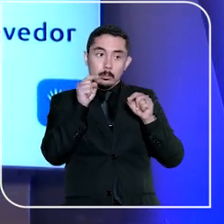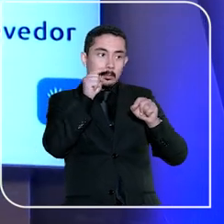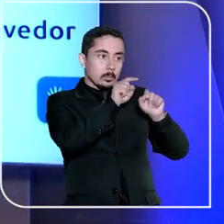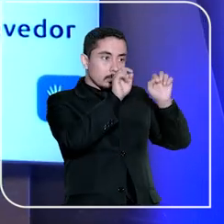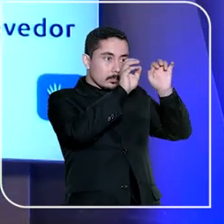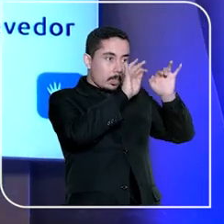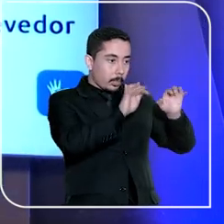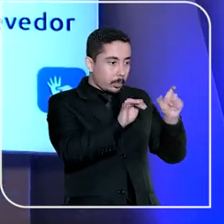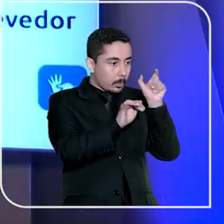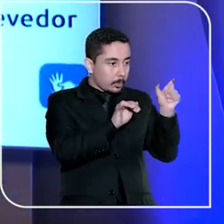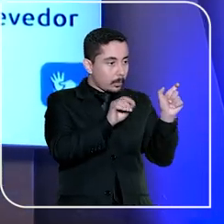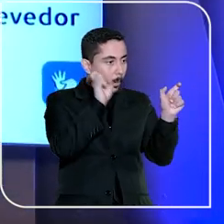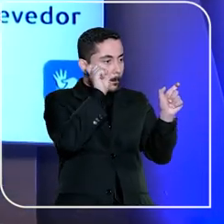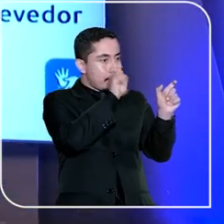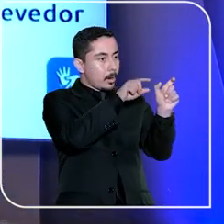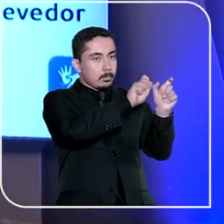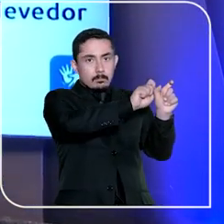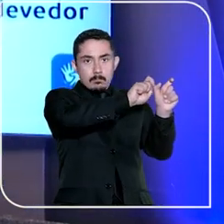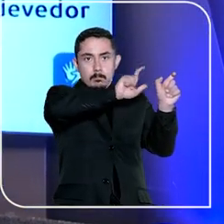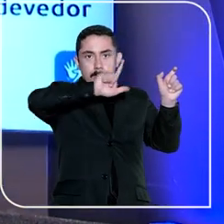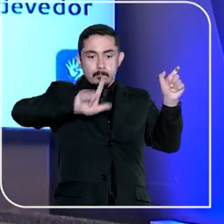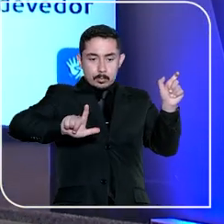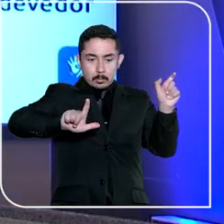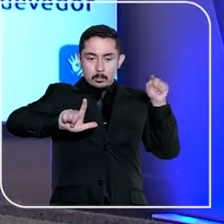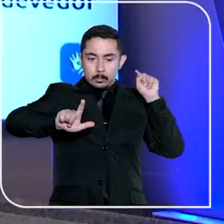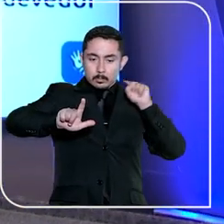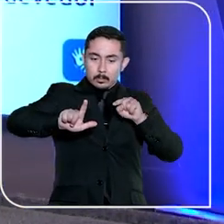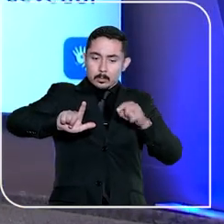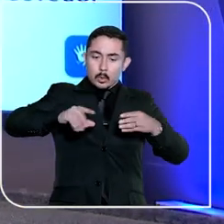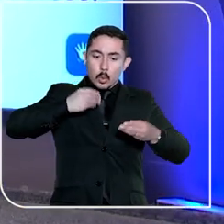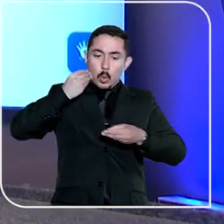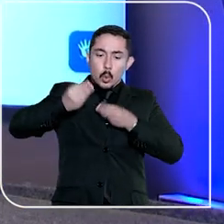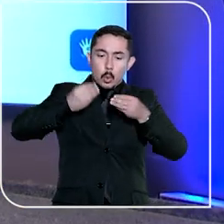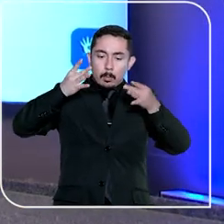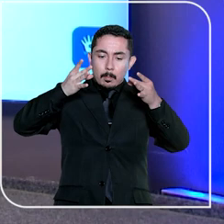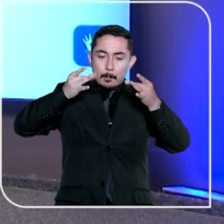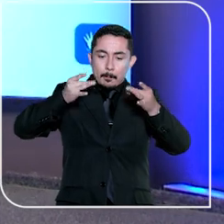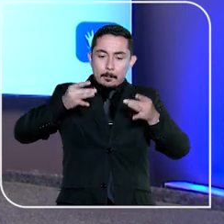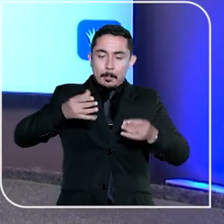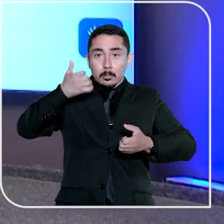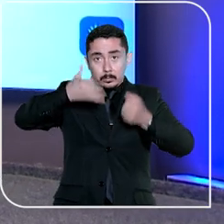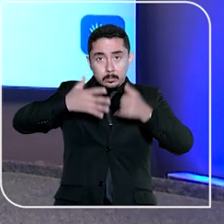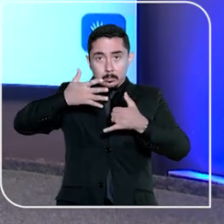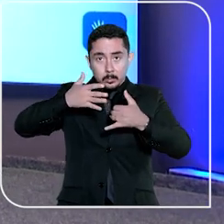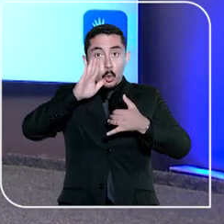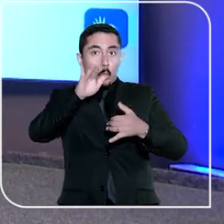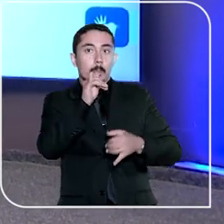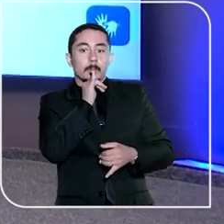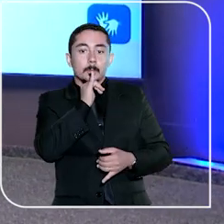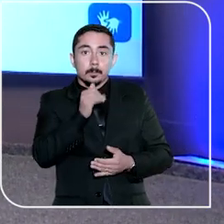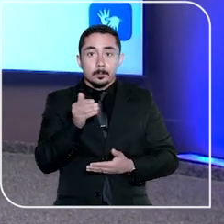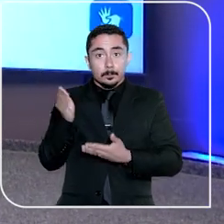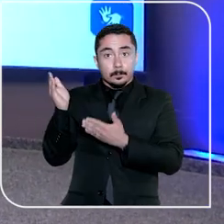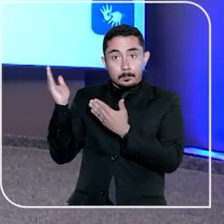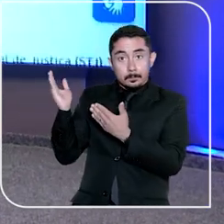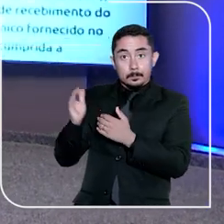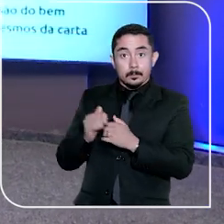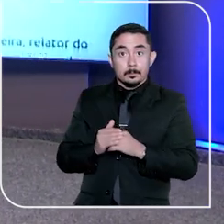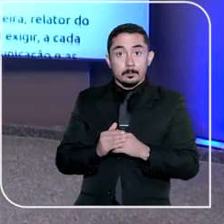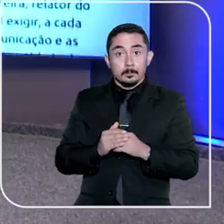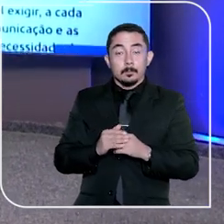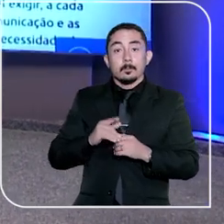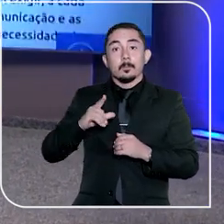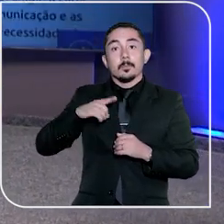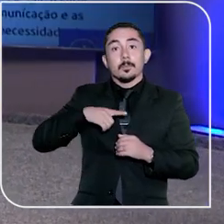bacana dentro da matéria que explica o conteúdo de forma acessível vou mostrar um exemplo nessa